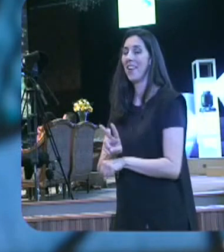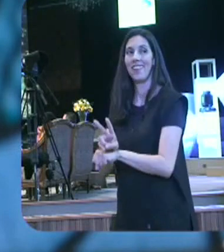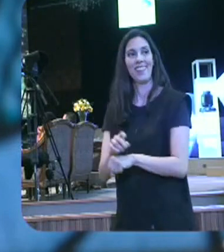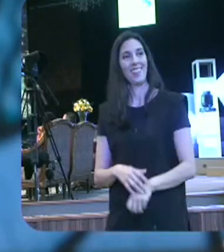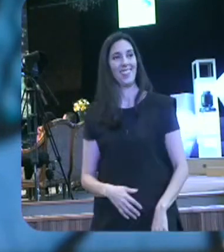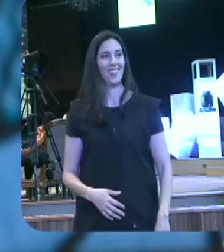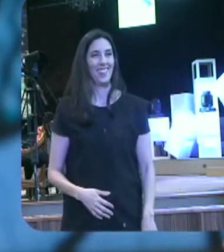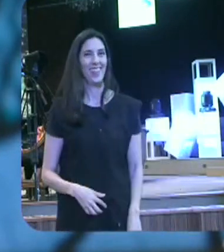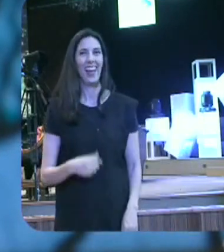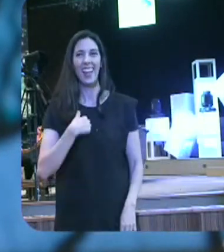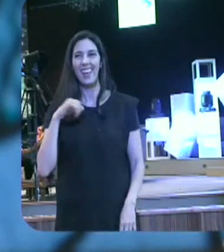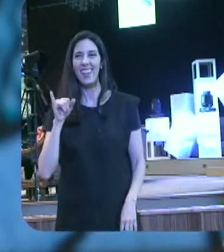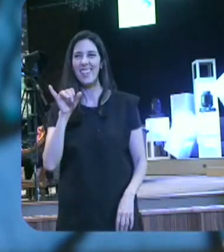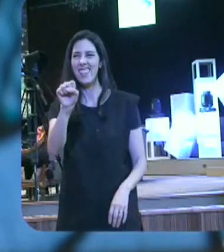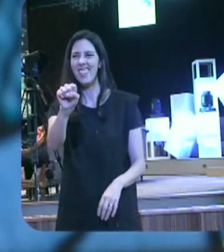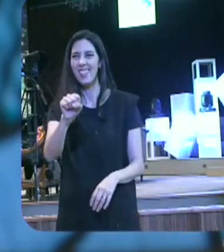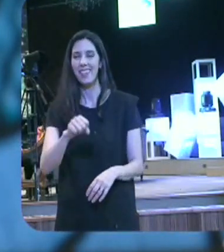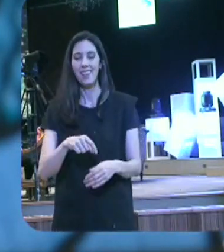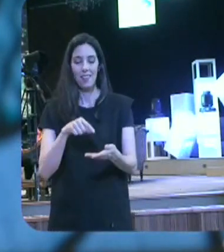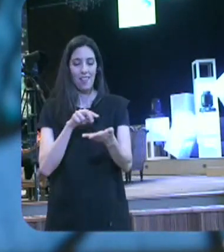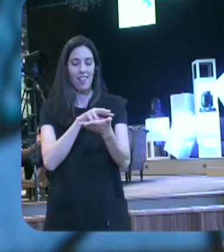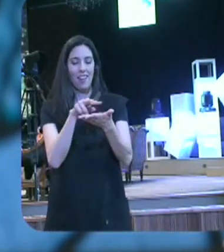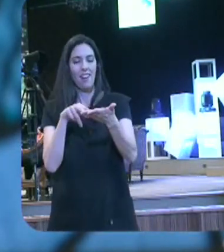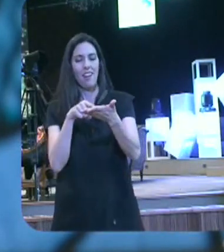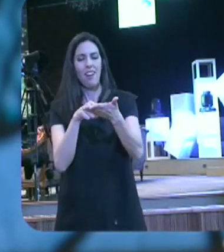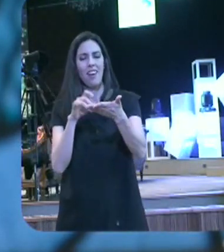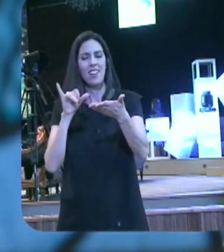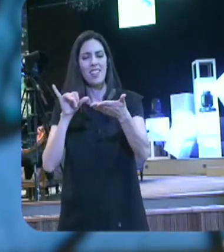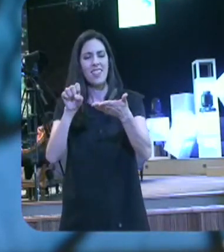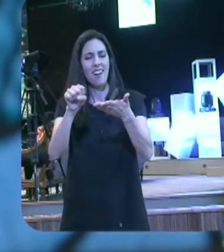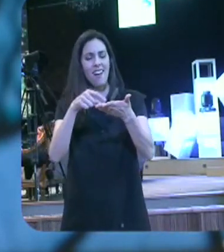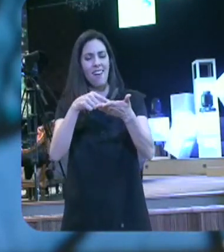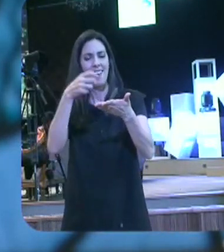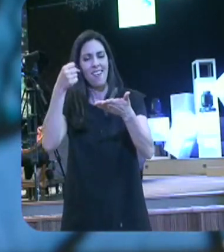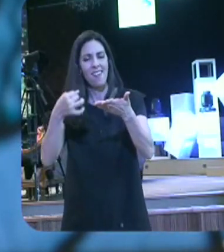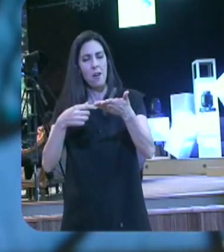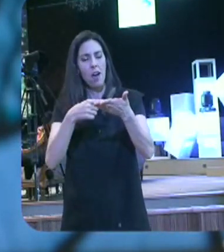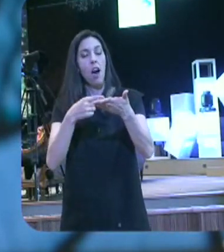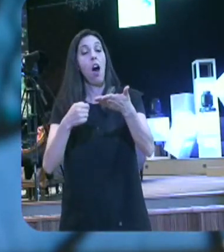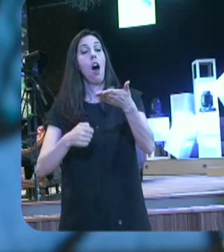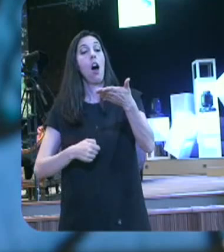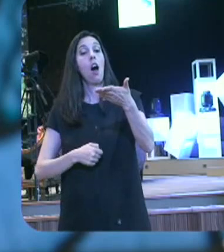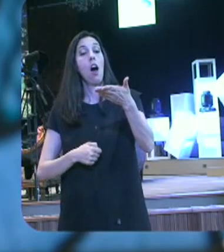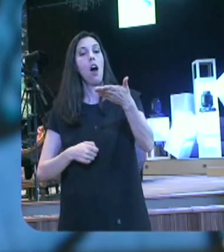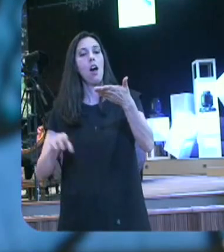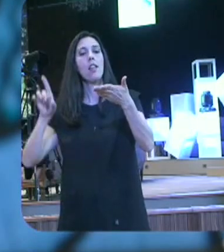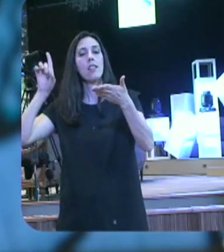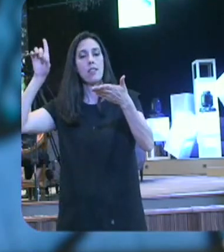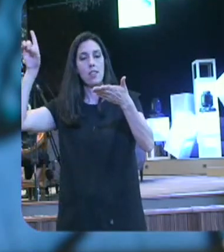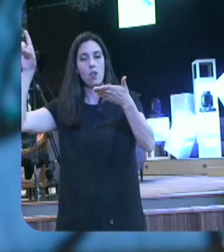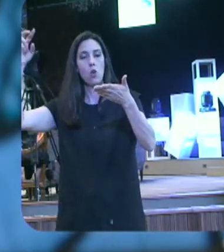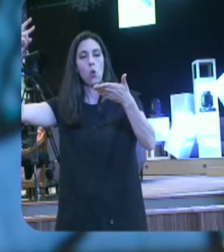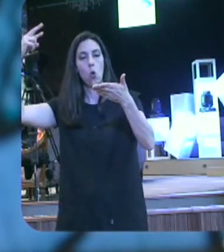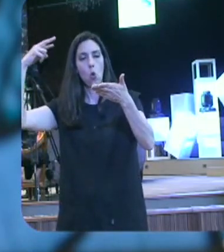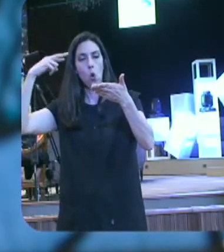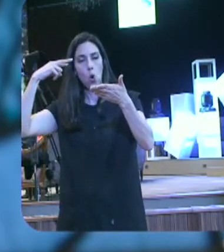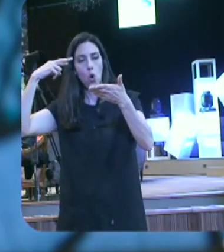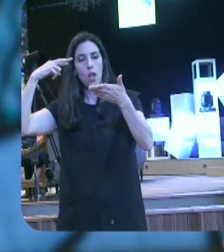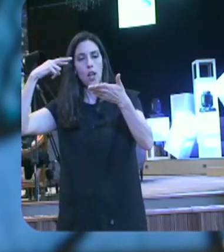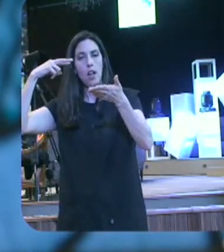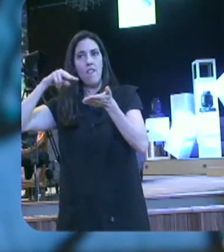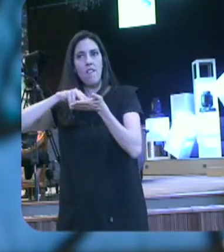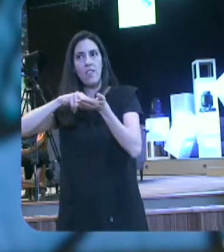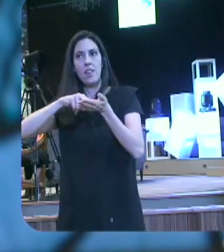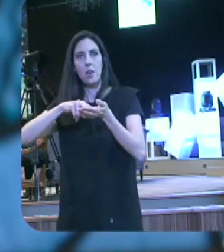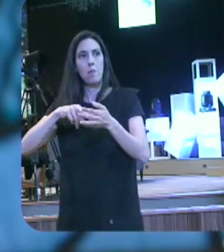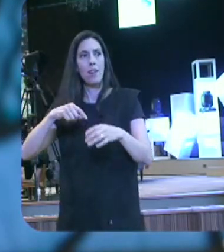cena. Os olhos do Senhor estão fixos em mim. os olhos